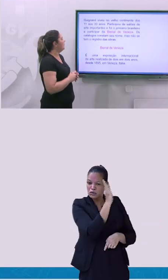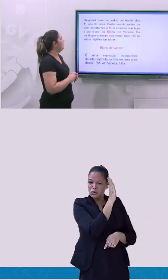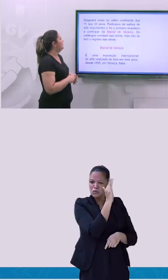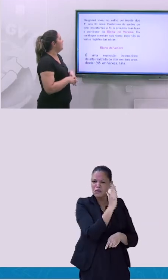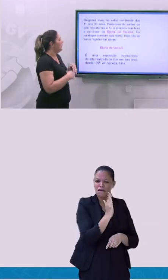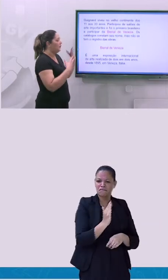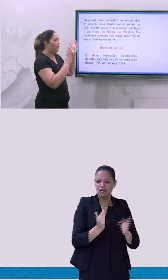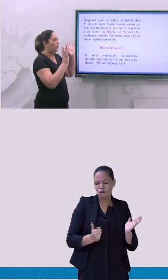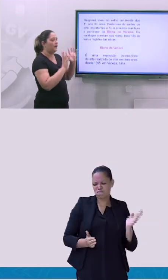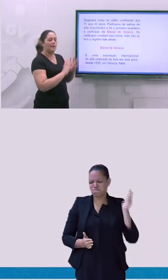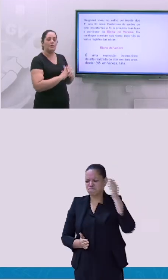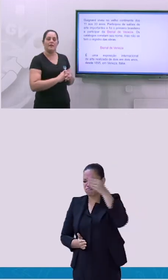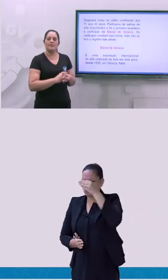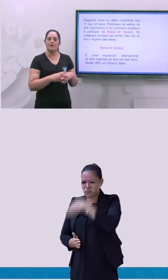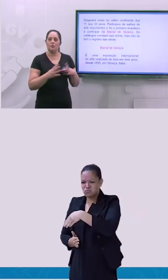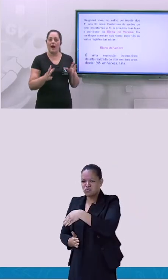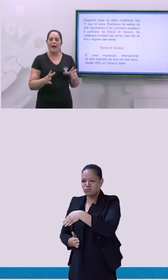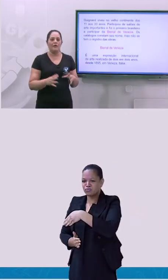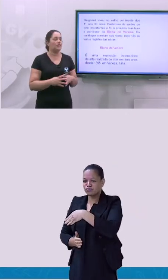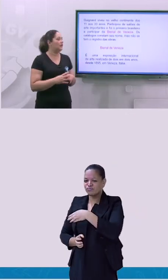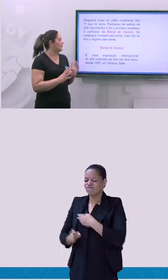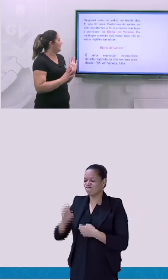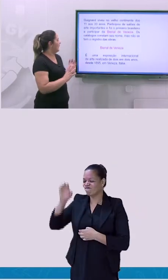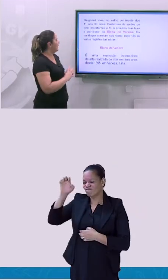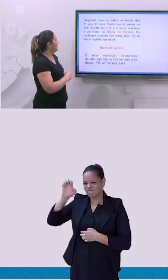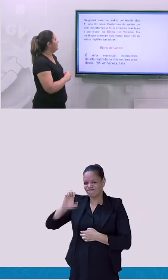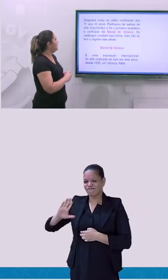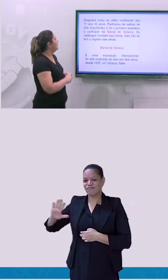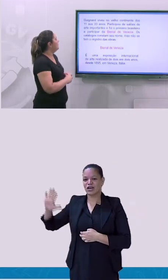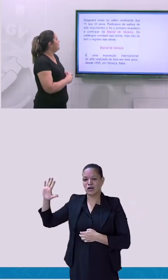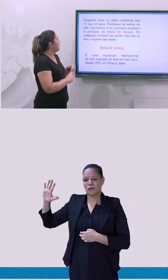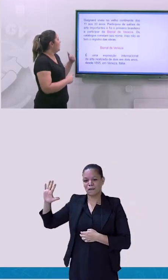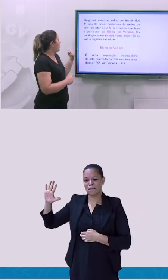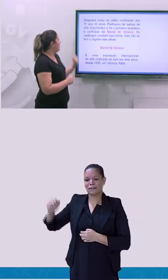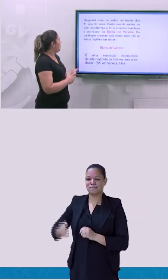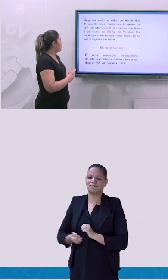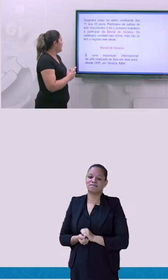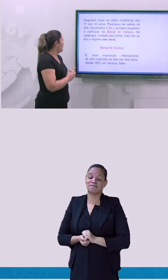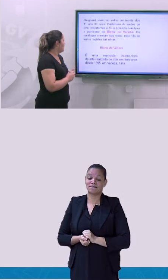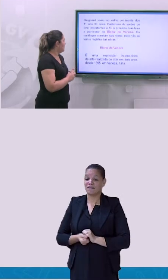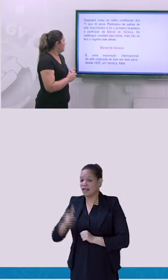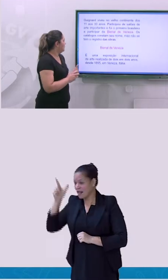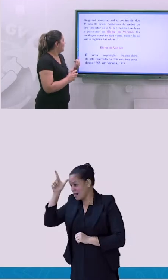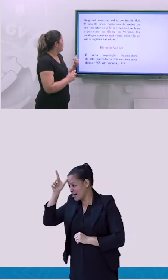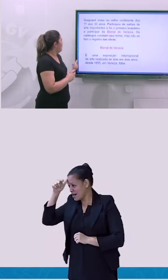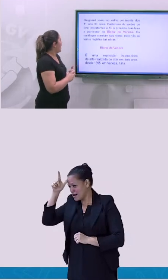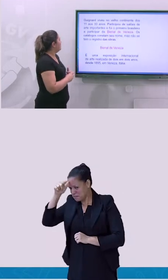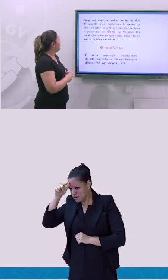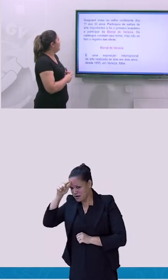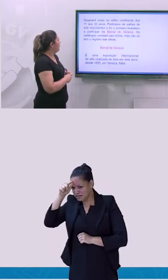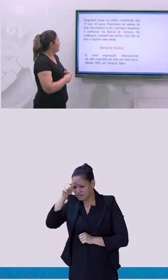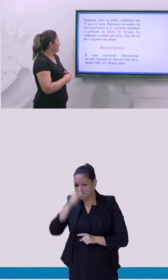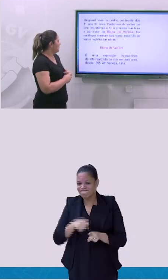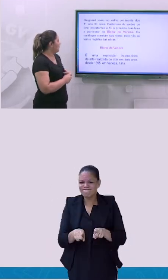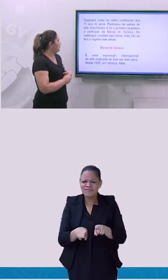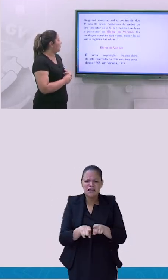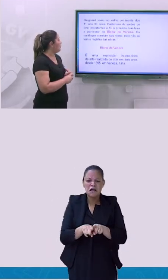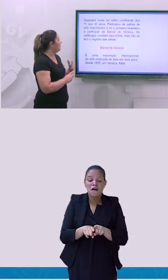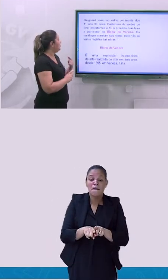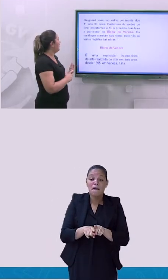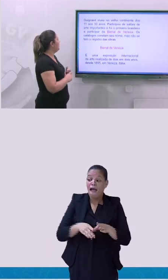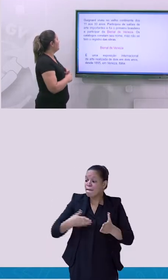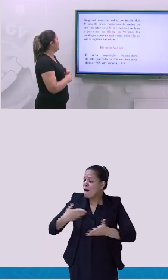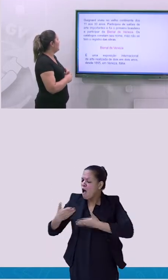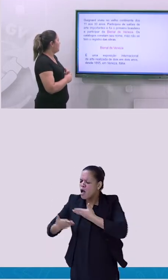uma criança, e foi amadurecer a sua arte lá na Alemanha. Participou de salões de artes importantes e